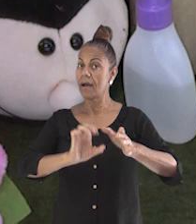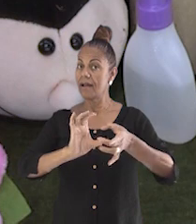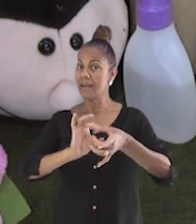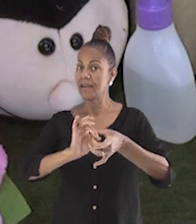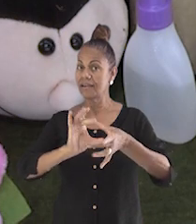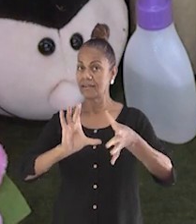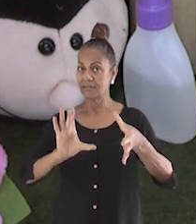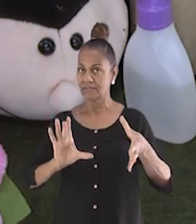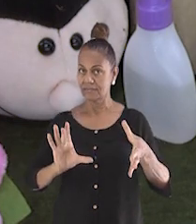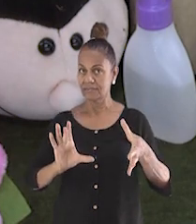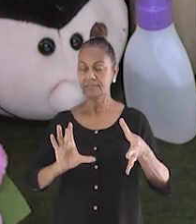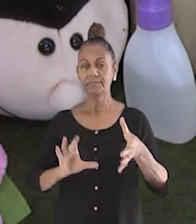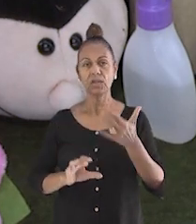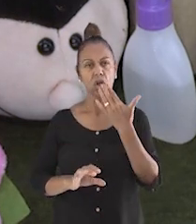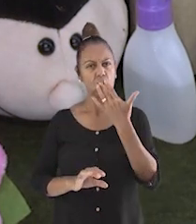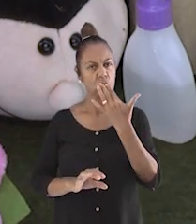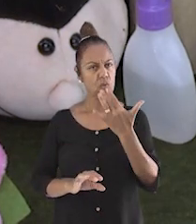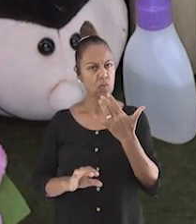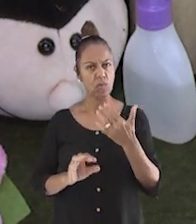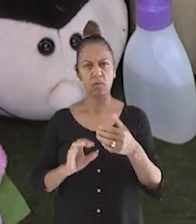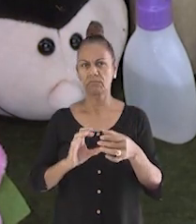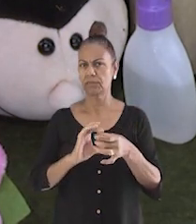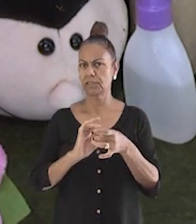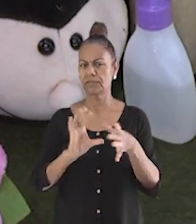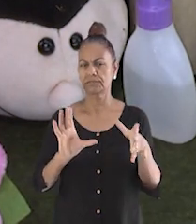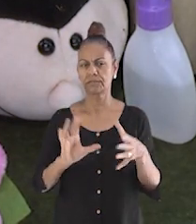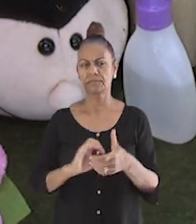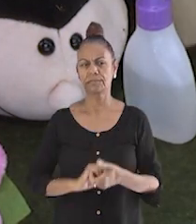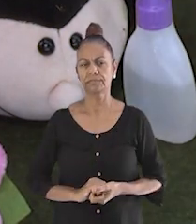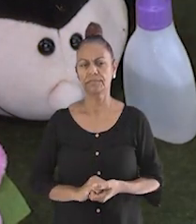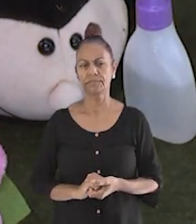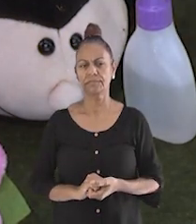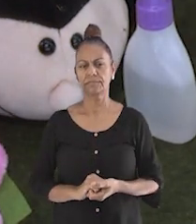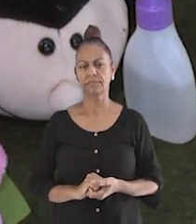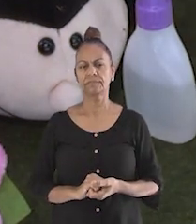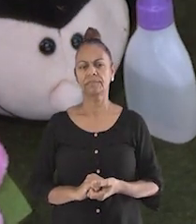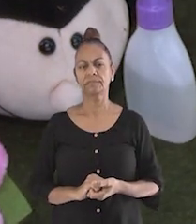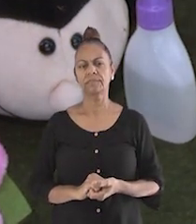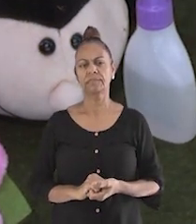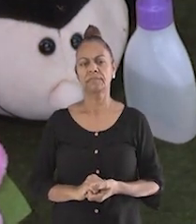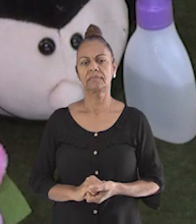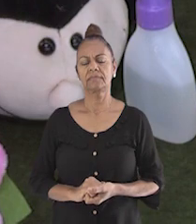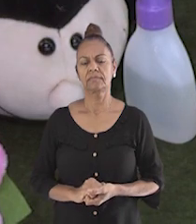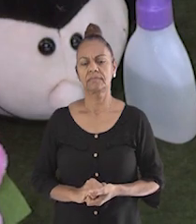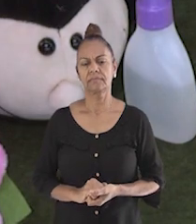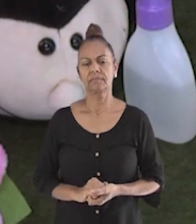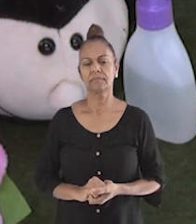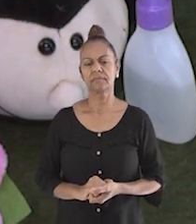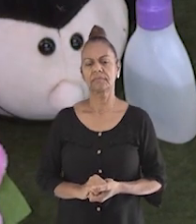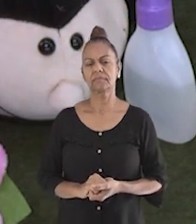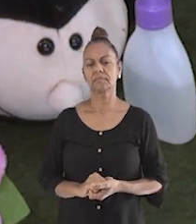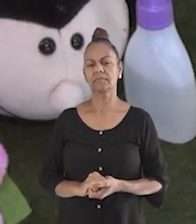da cor que vocês quiserem. Agora, nós vamos